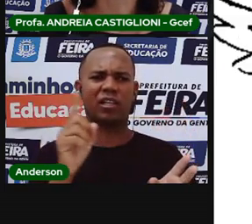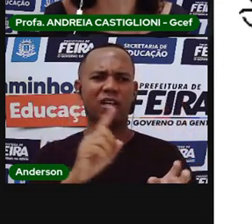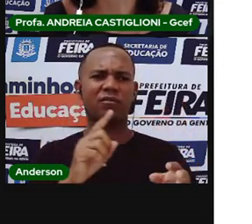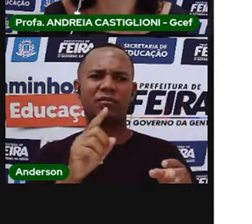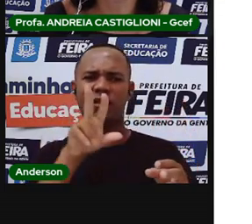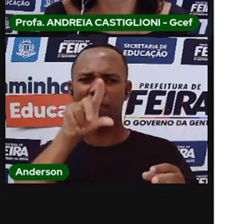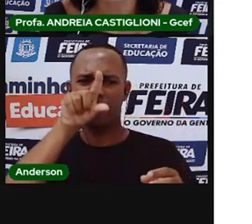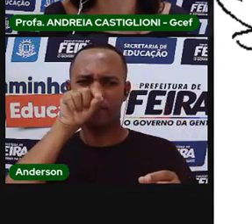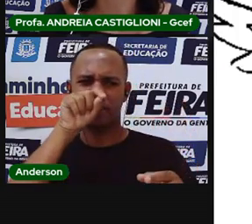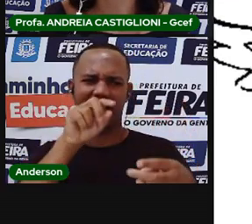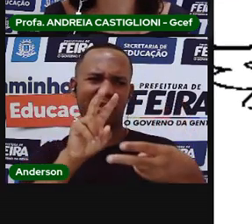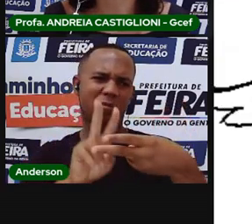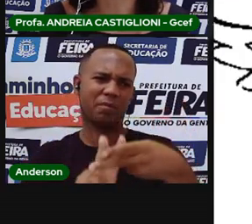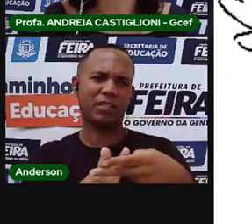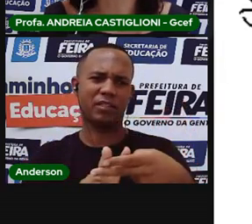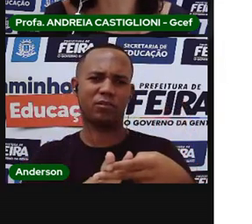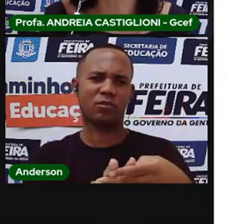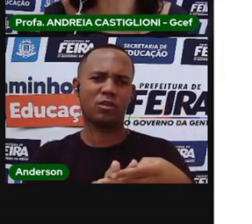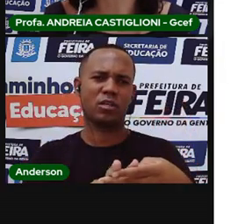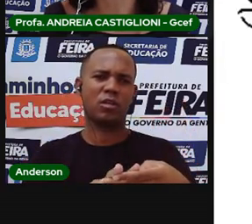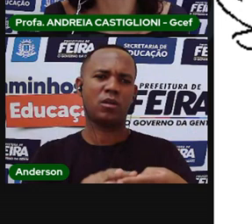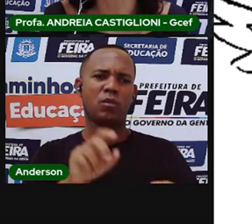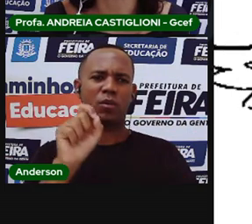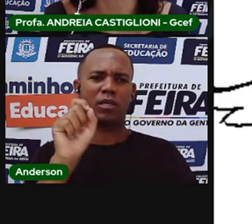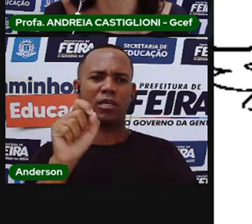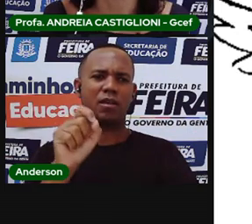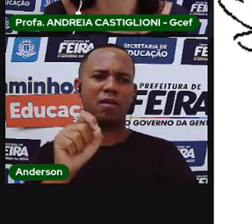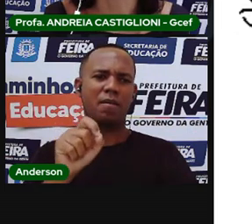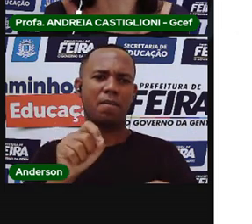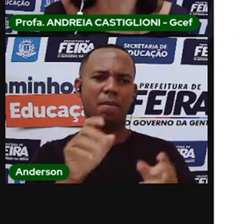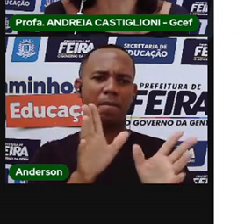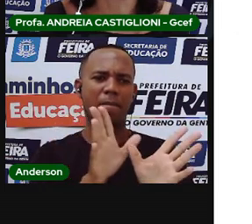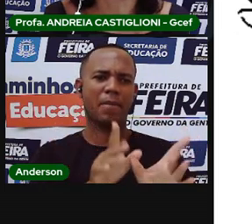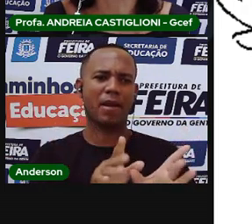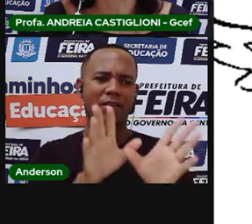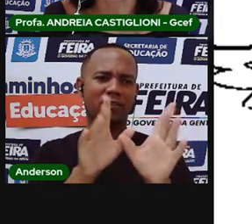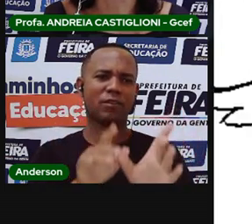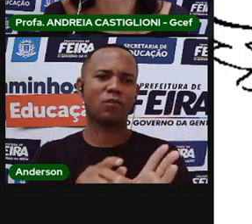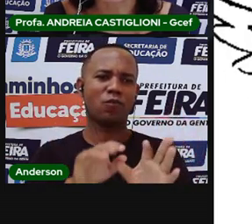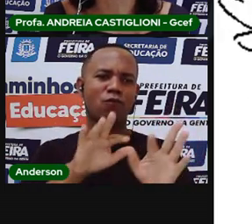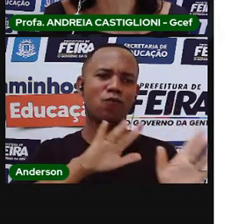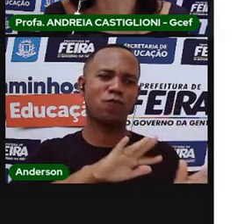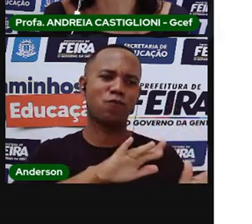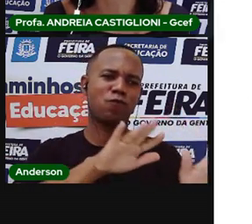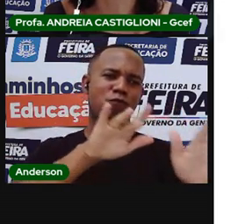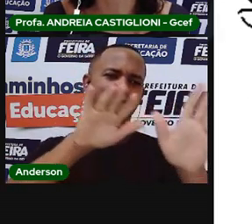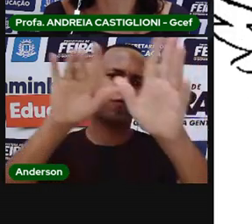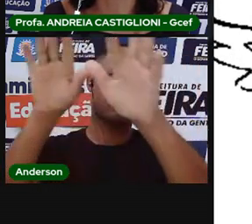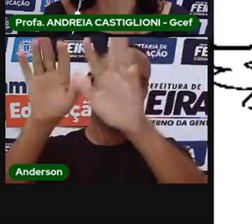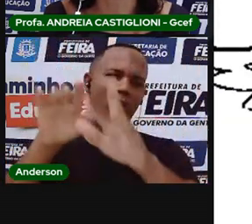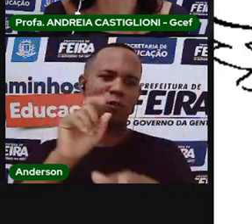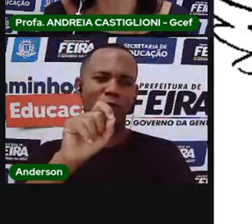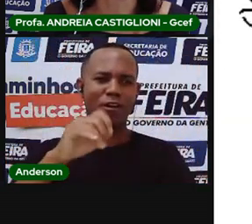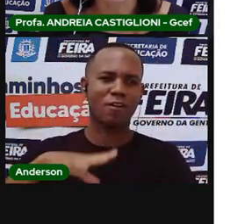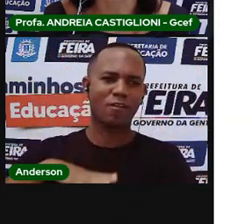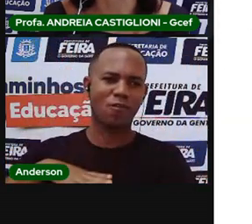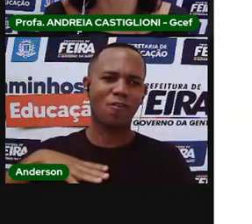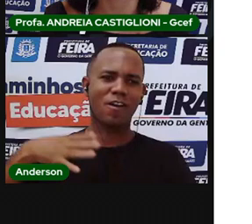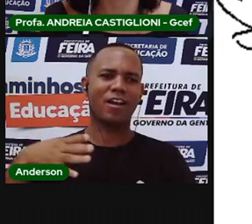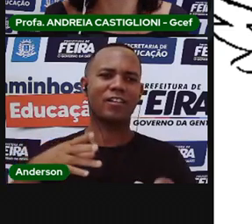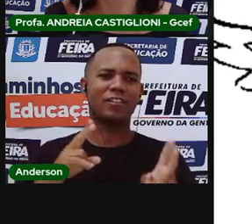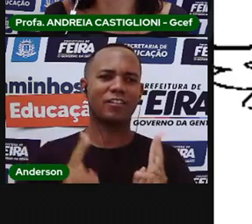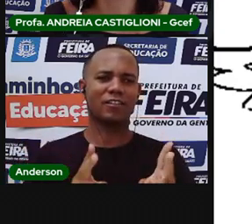O que elas amam são os pássaros em voo. Existem para dar aos pássaros coragem para